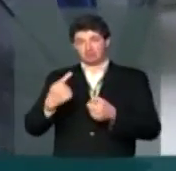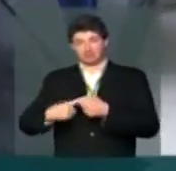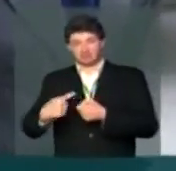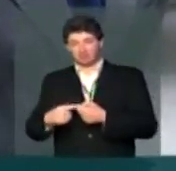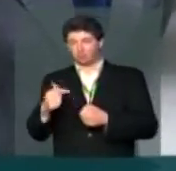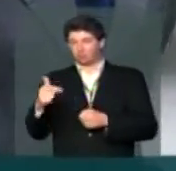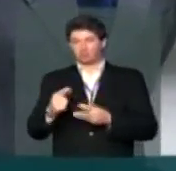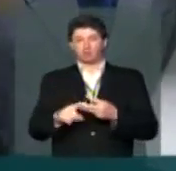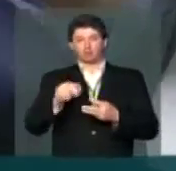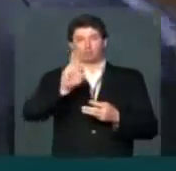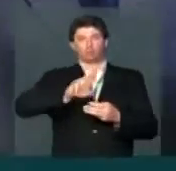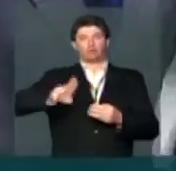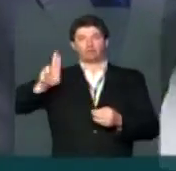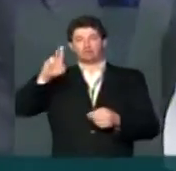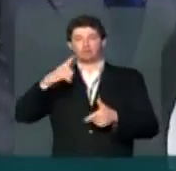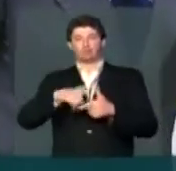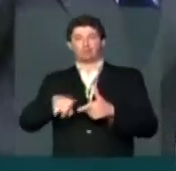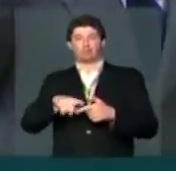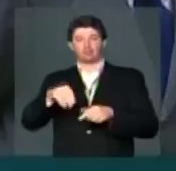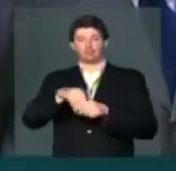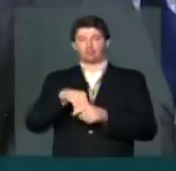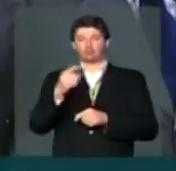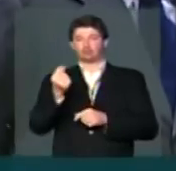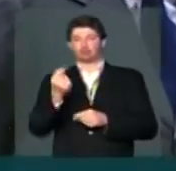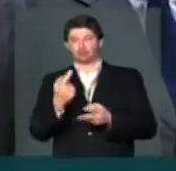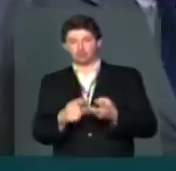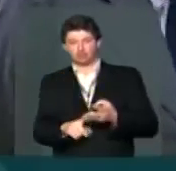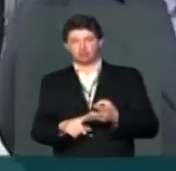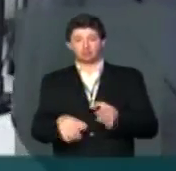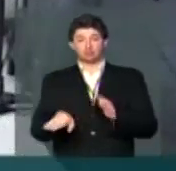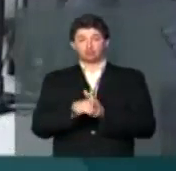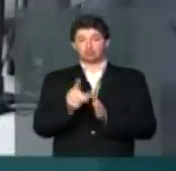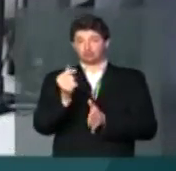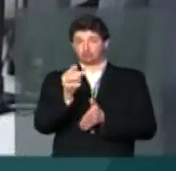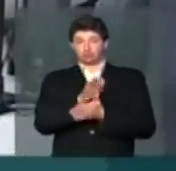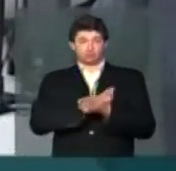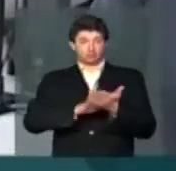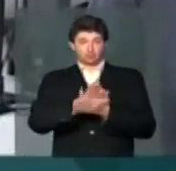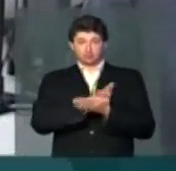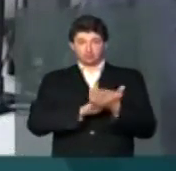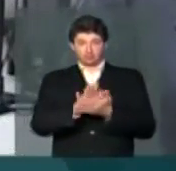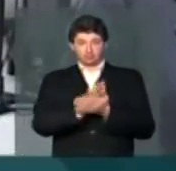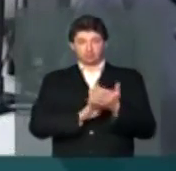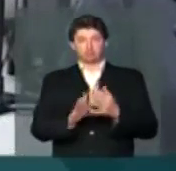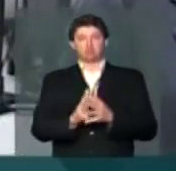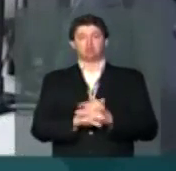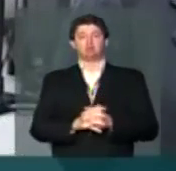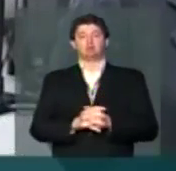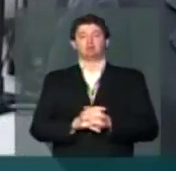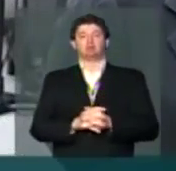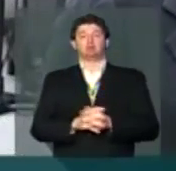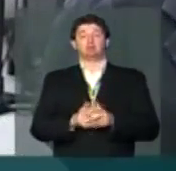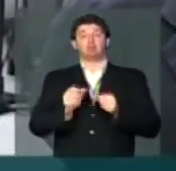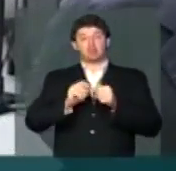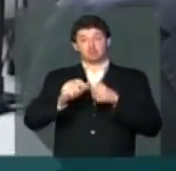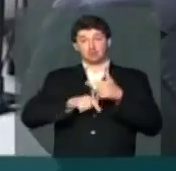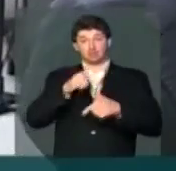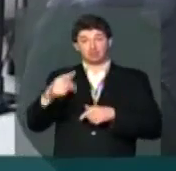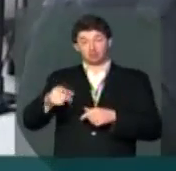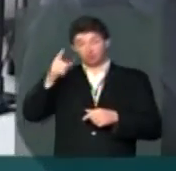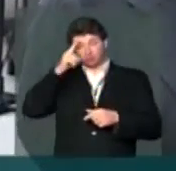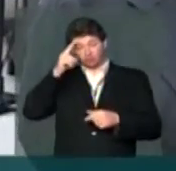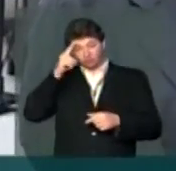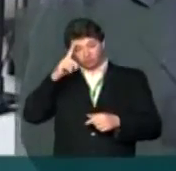áreas, universidades com problemas de caixa, não chegando recursos para as universidades fazer até o dia a dia